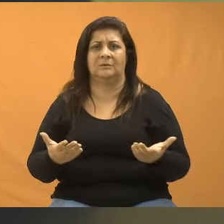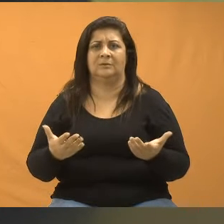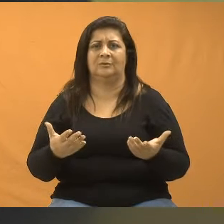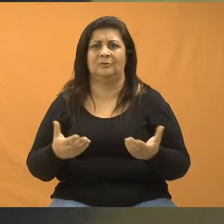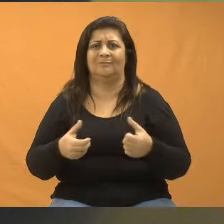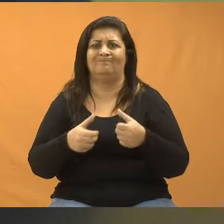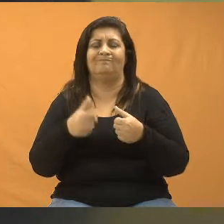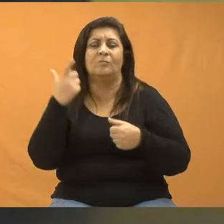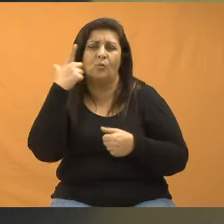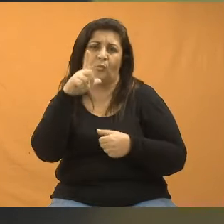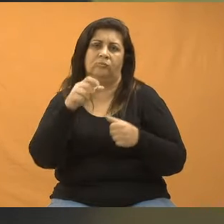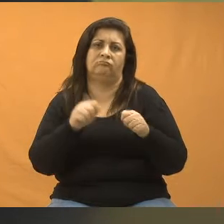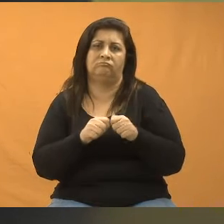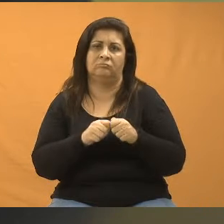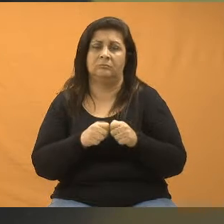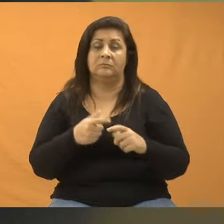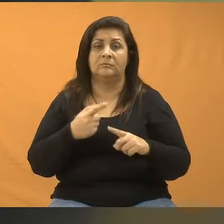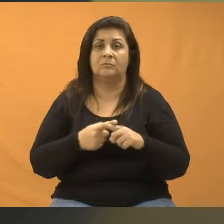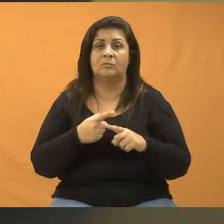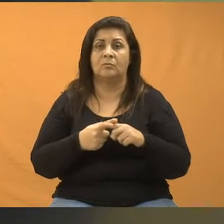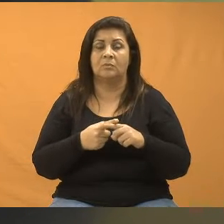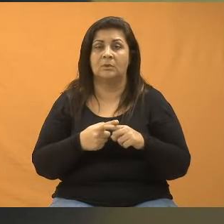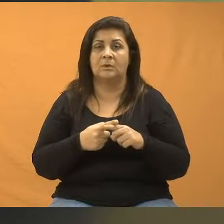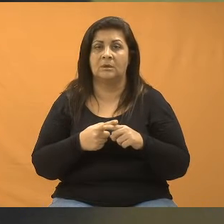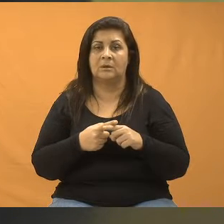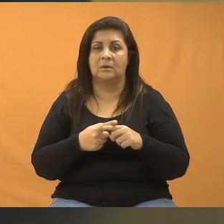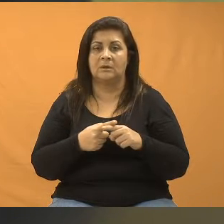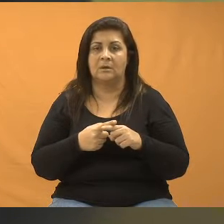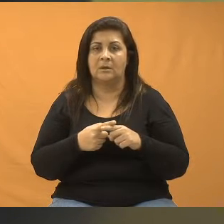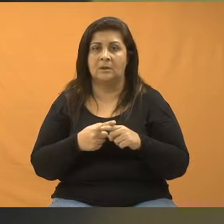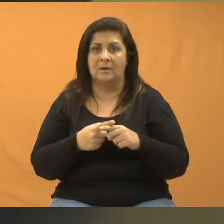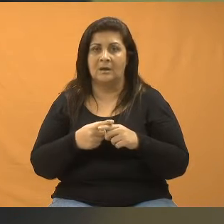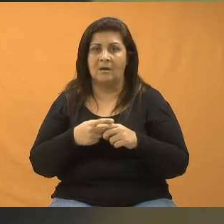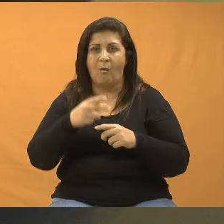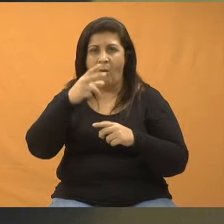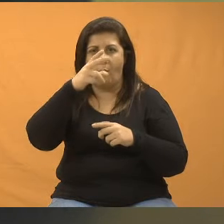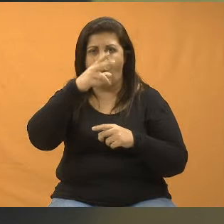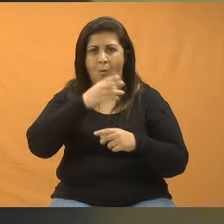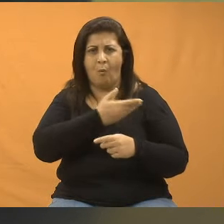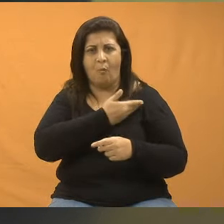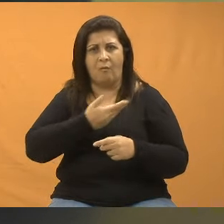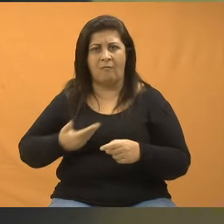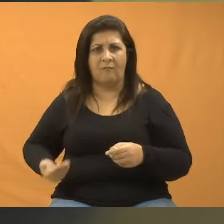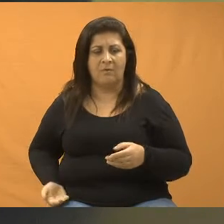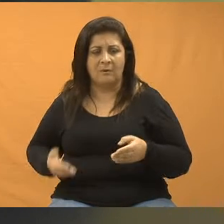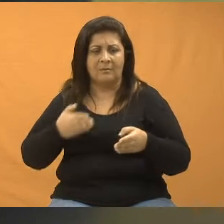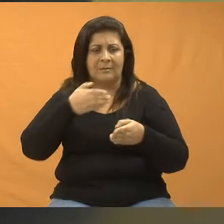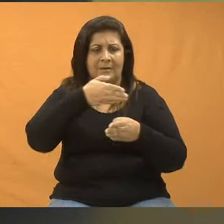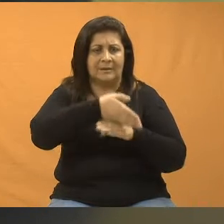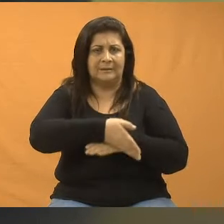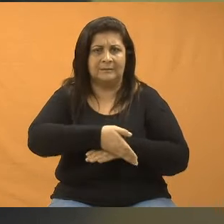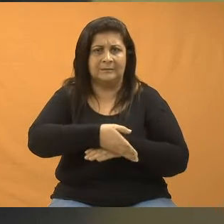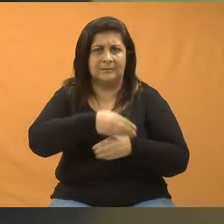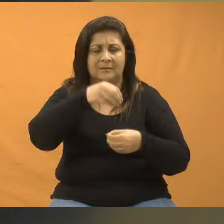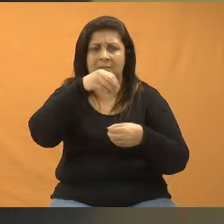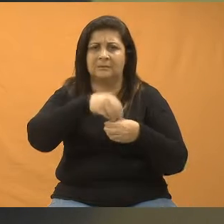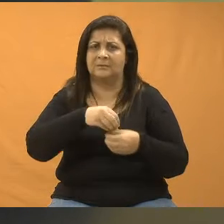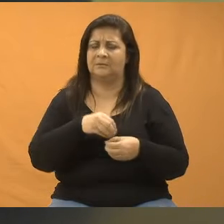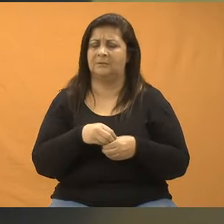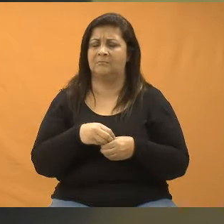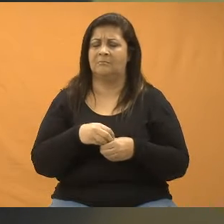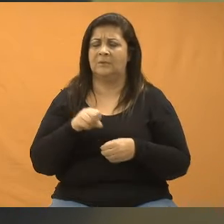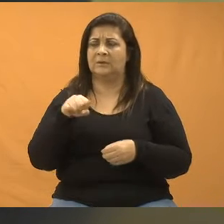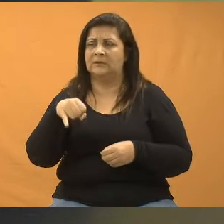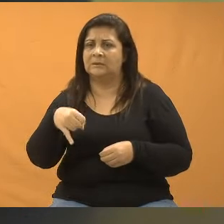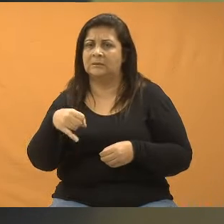pé, que é o poder público entrando numa entidade privada, assumindo essa